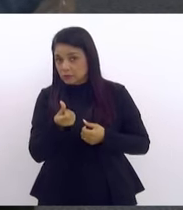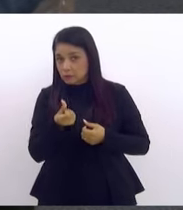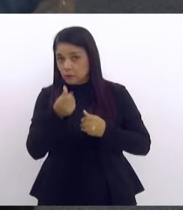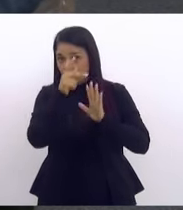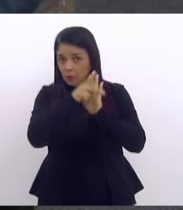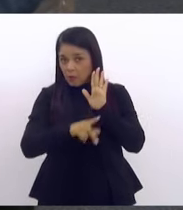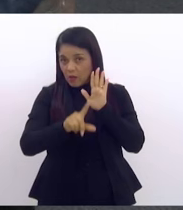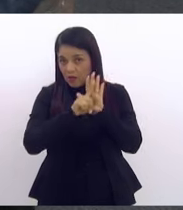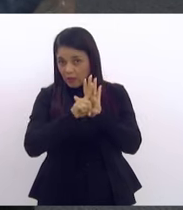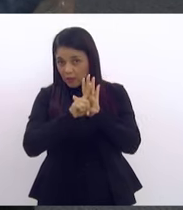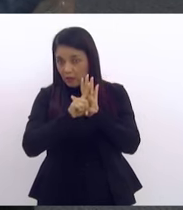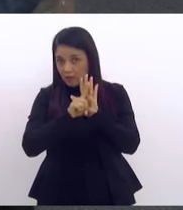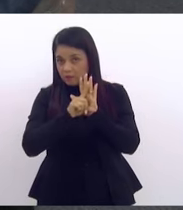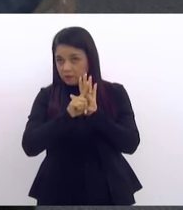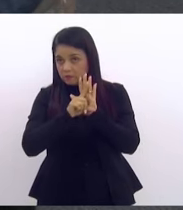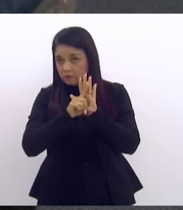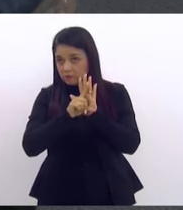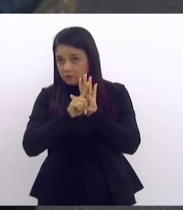que...